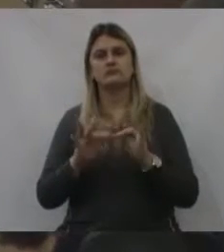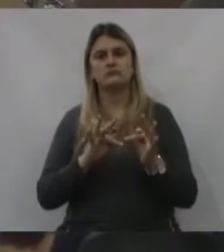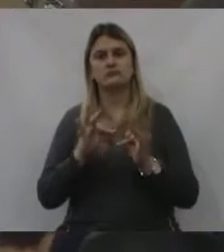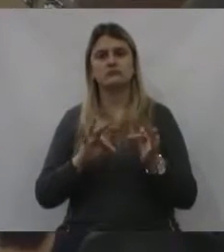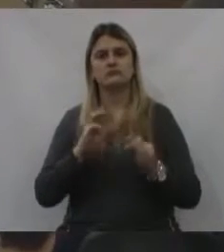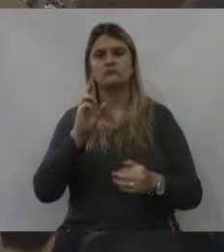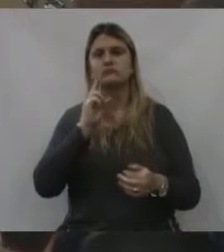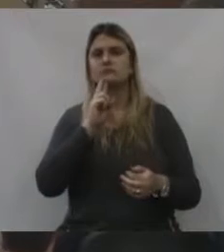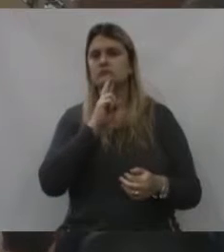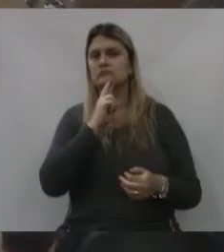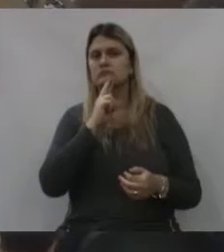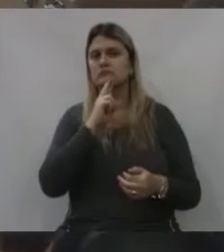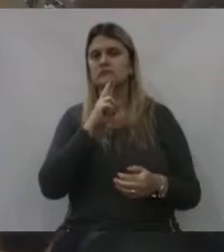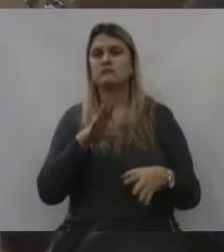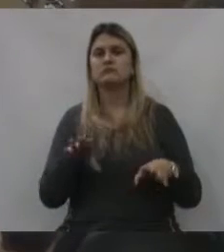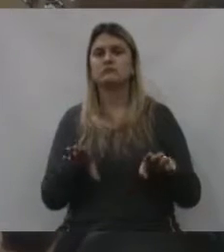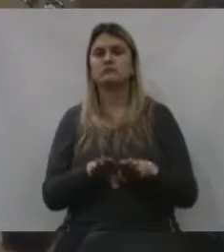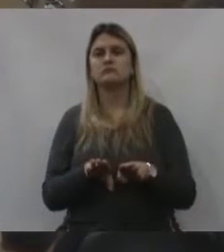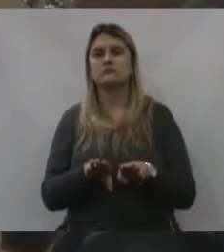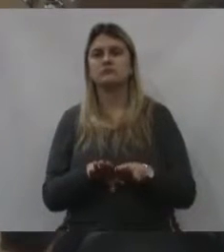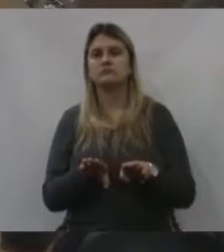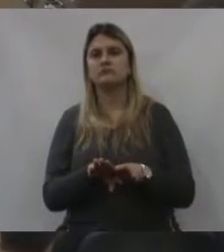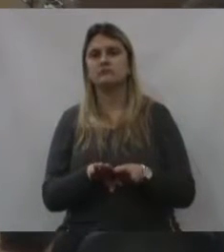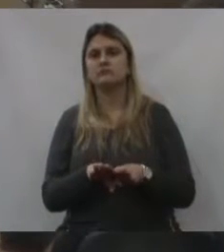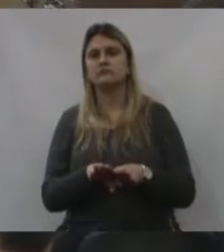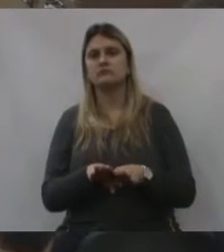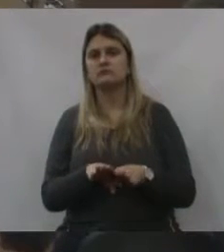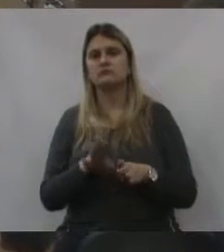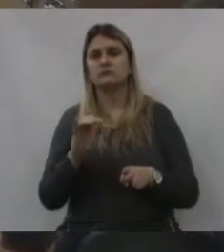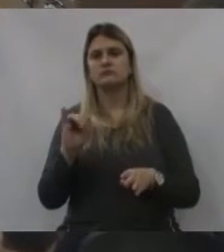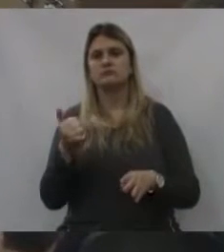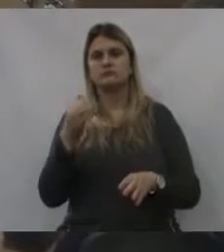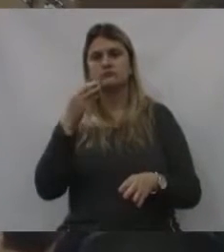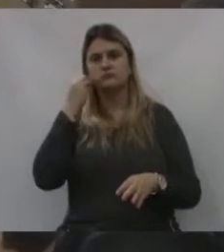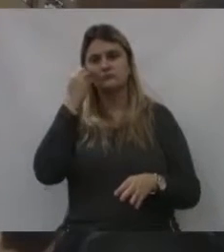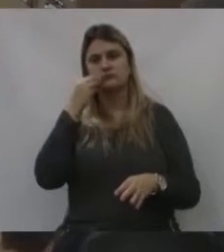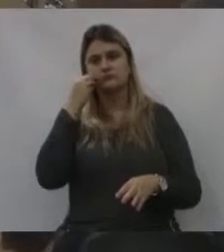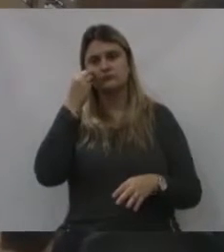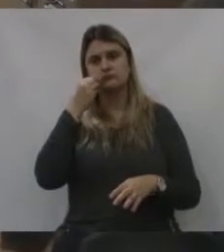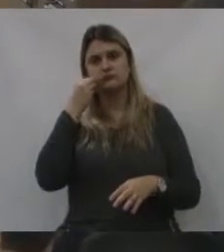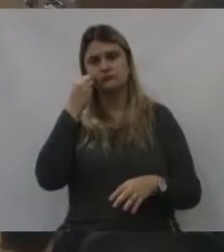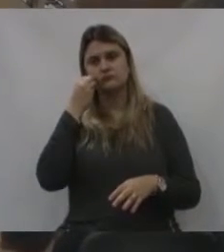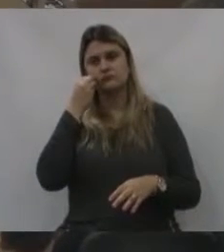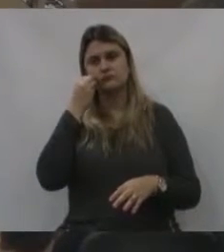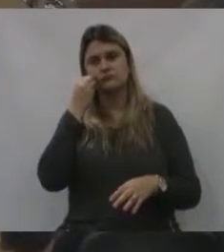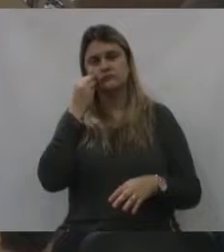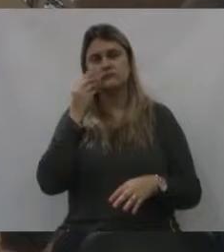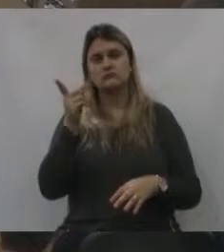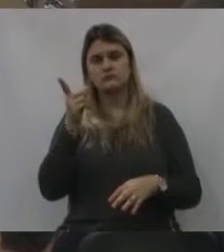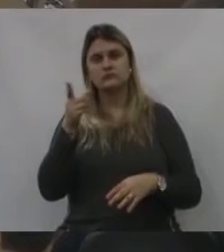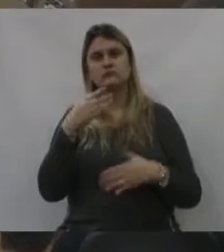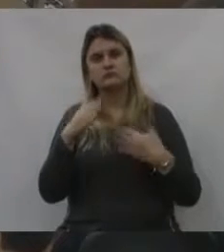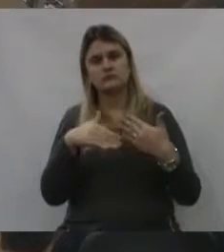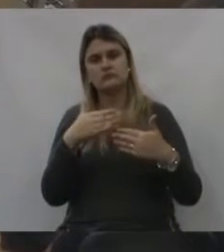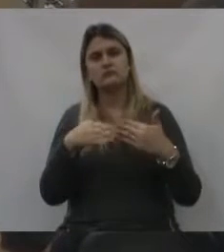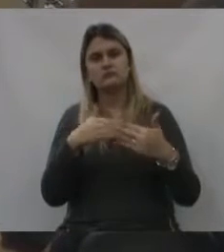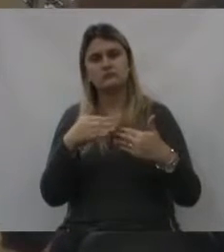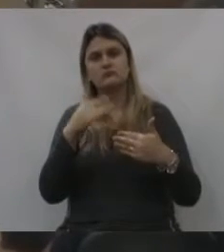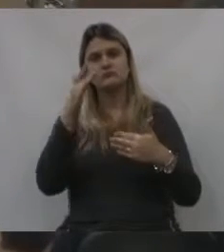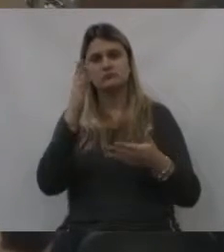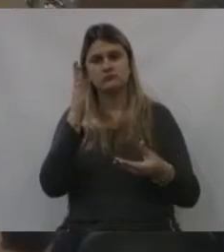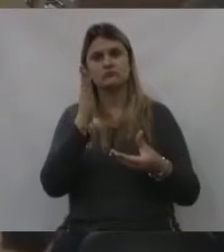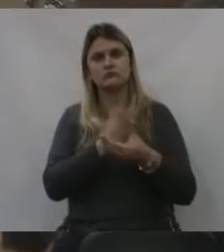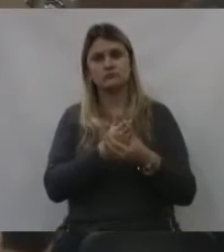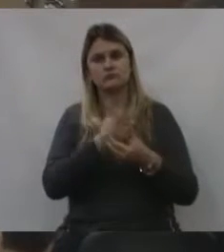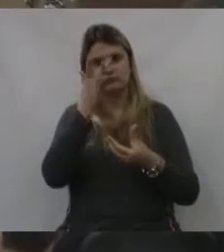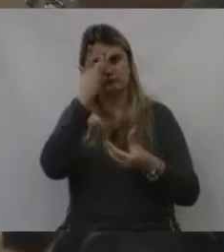para funcionar esse restaurante popular? E também, mais perguntando, já aproveitando essa oportunidade, você está